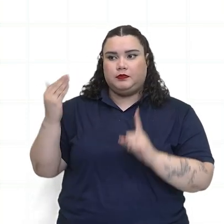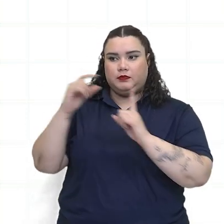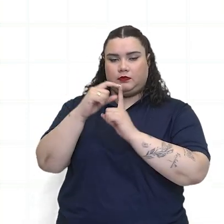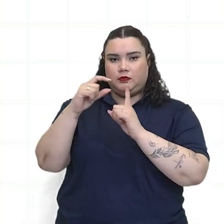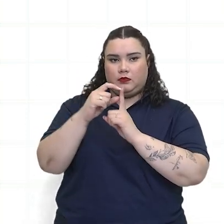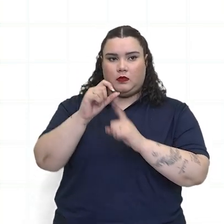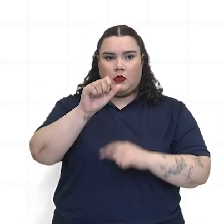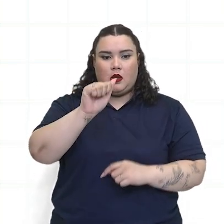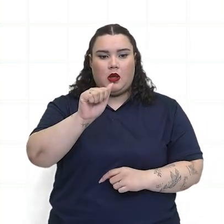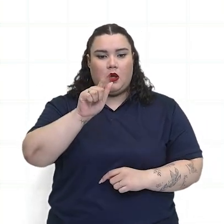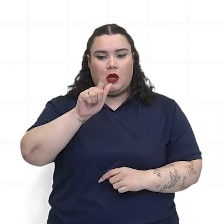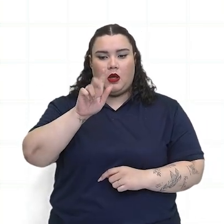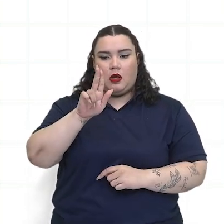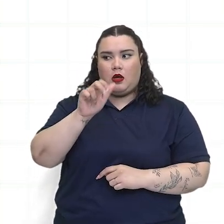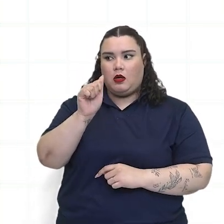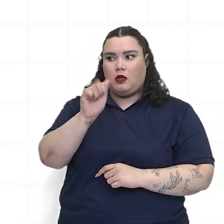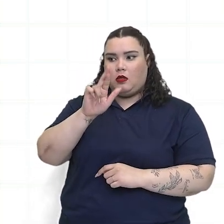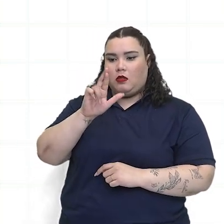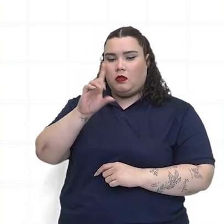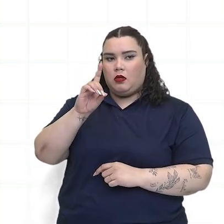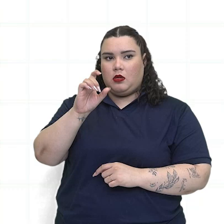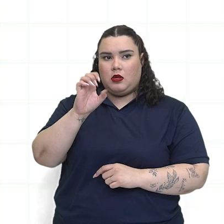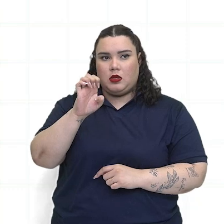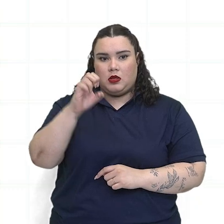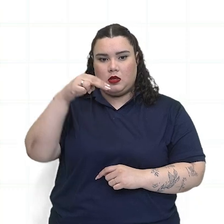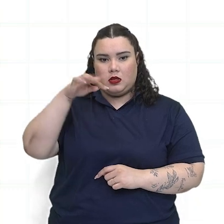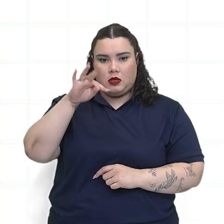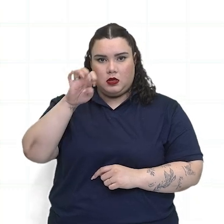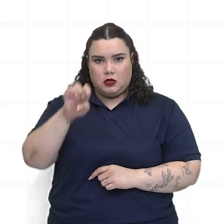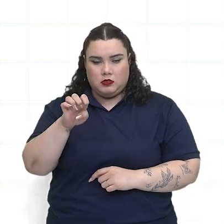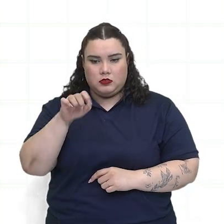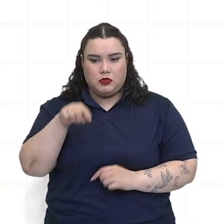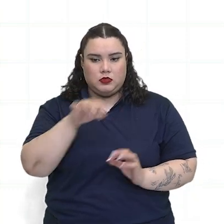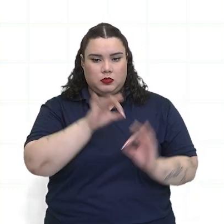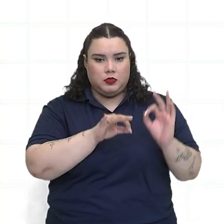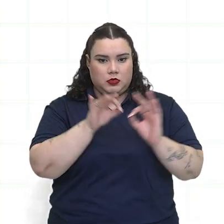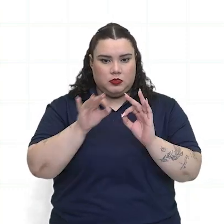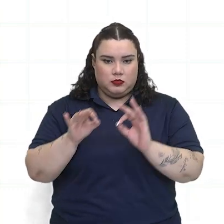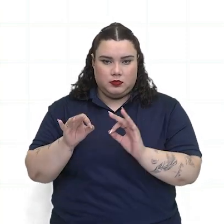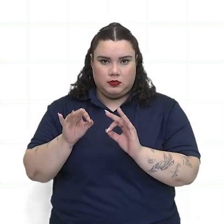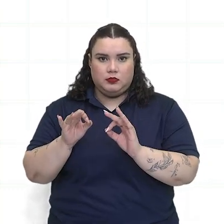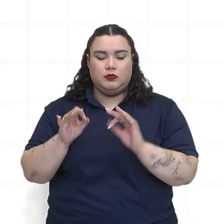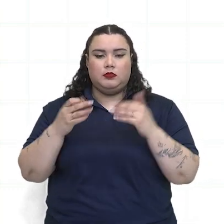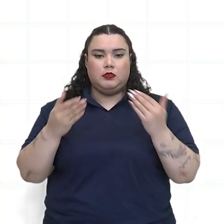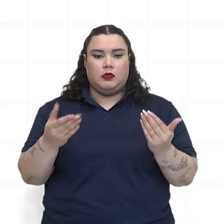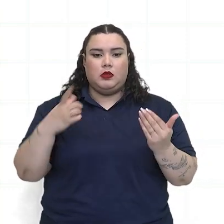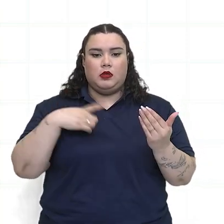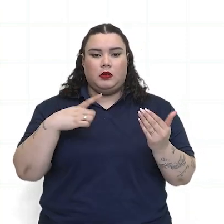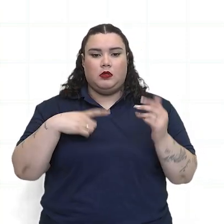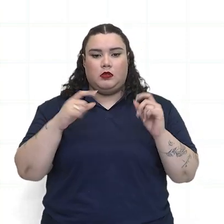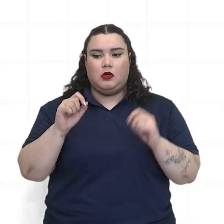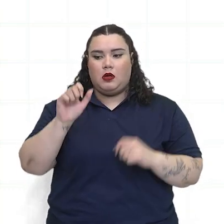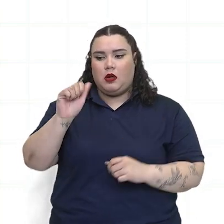palavra aguardente, ela foi formada por esse processo de composição. Eu